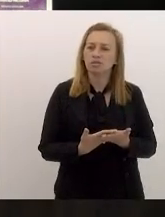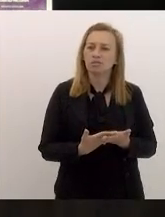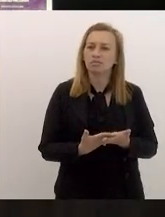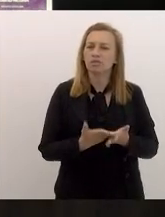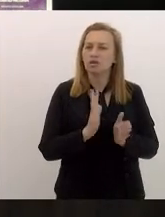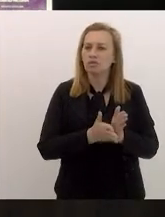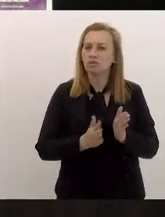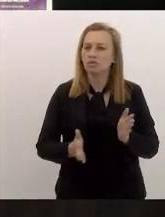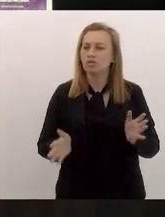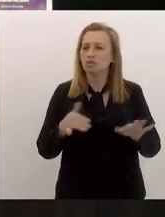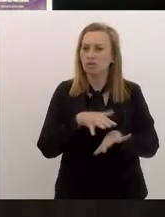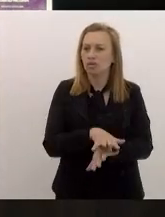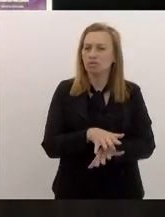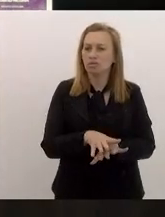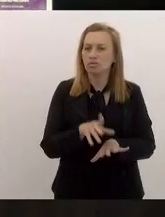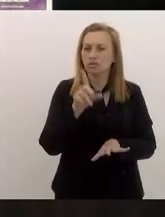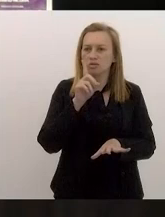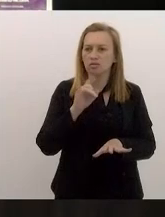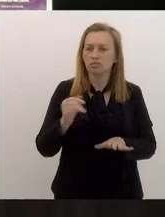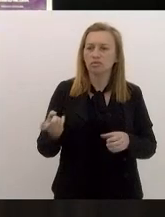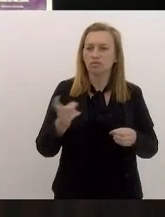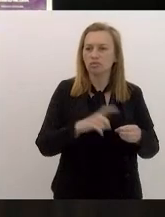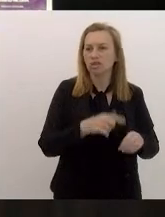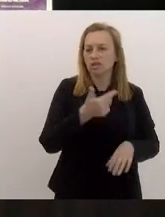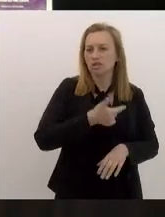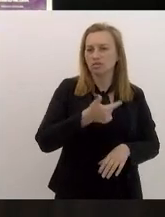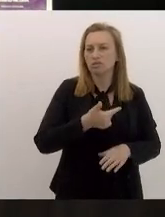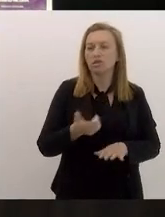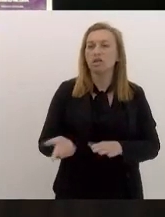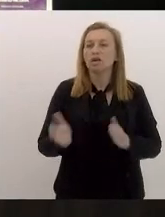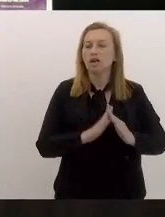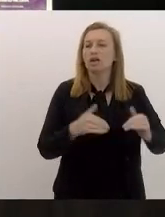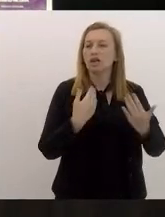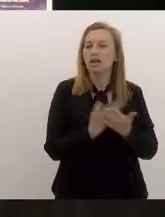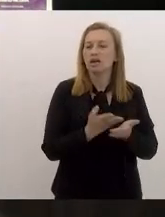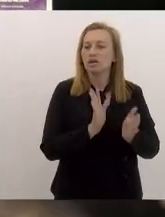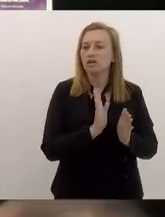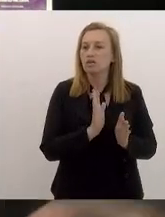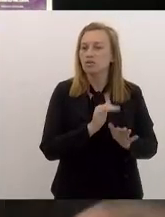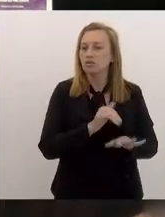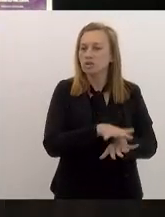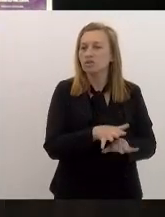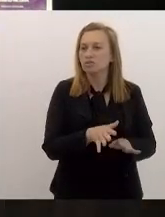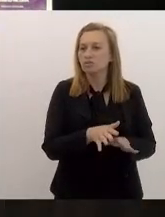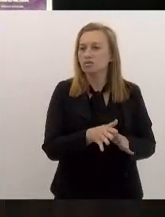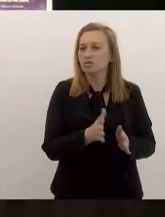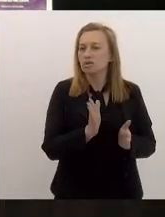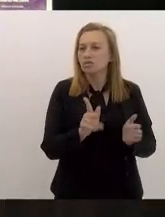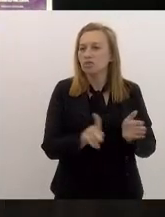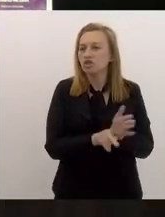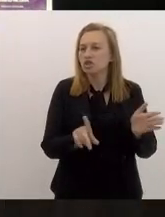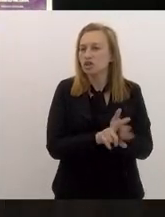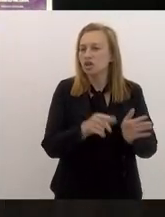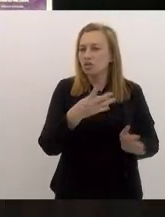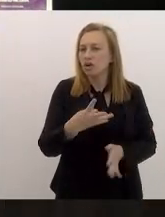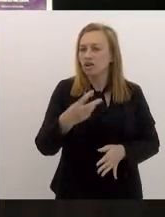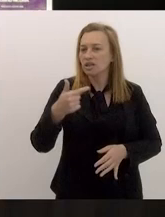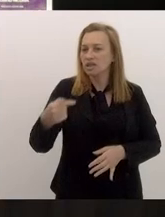Requer a inclusão se é voltar em segunda requer a inclusão do projeto de lei